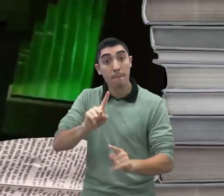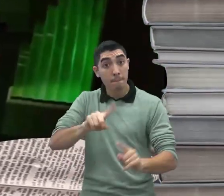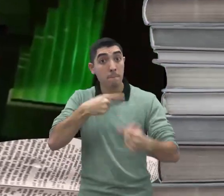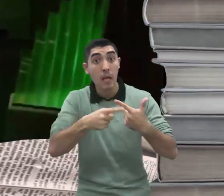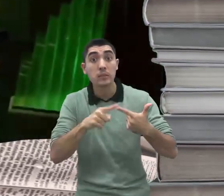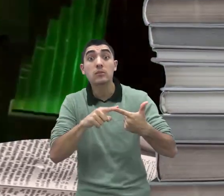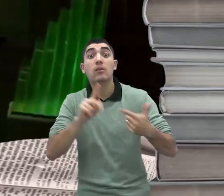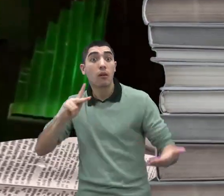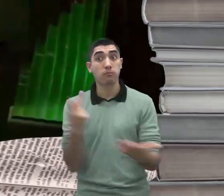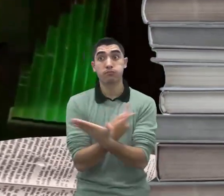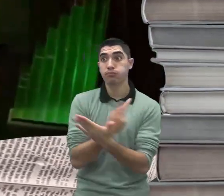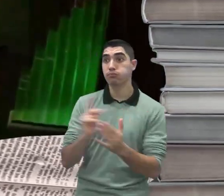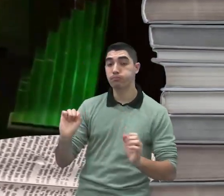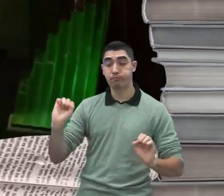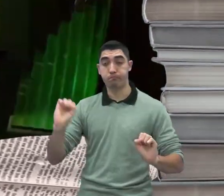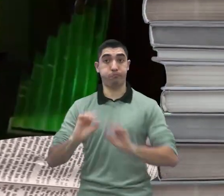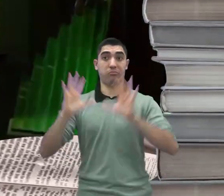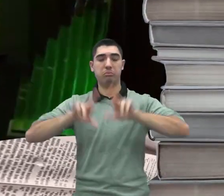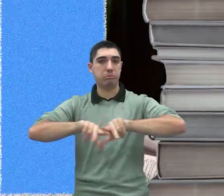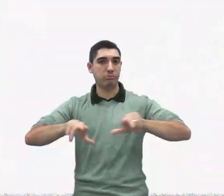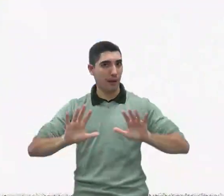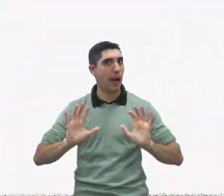até graves acidentes de trabalho.